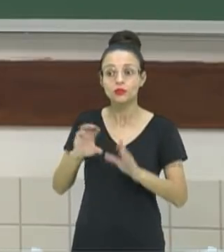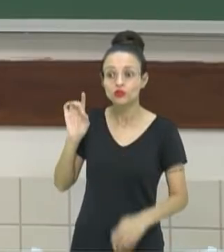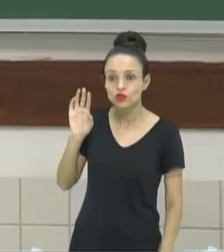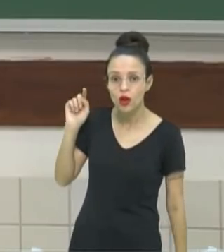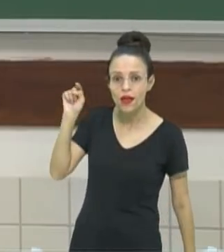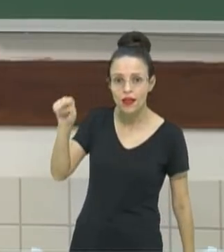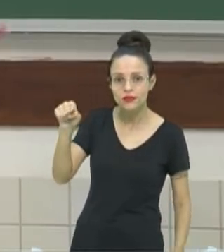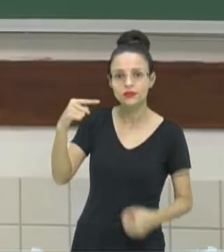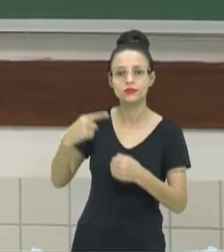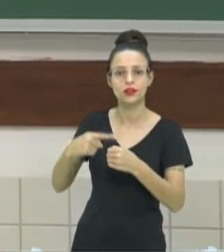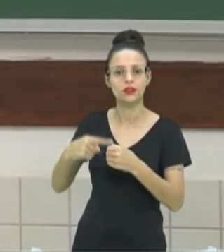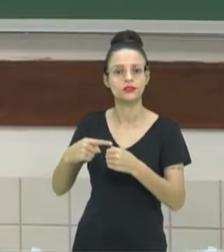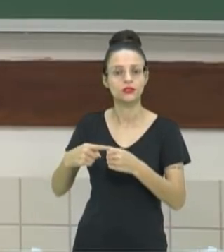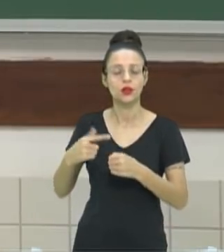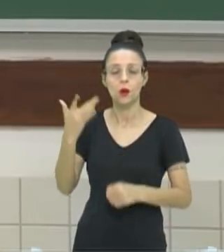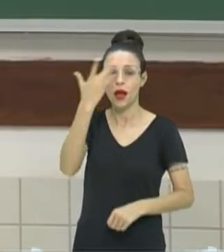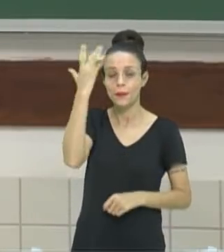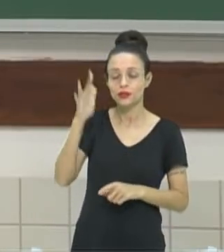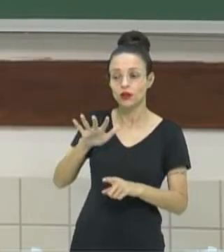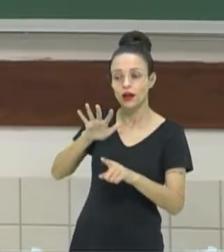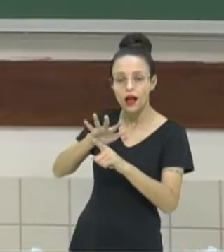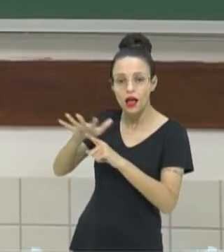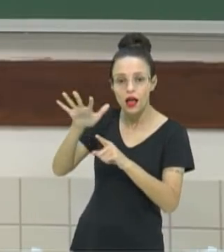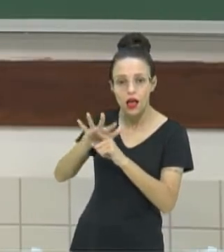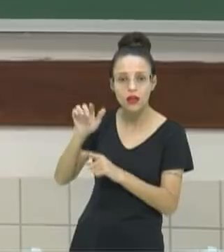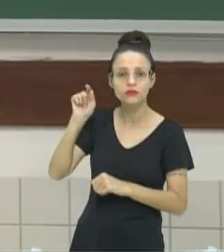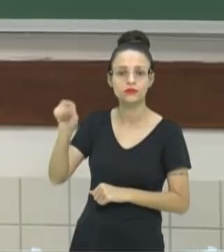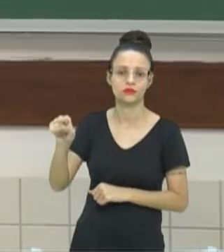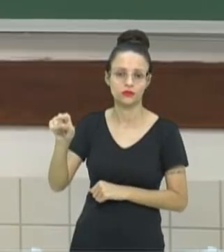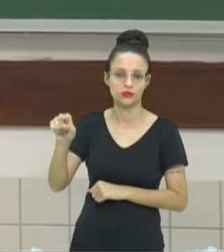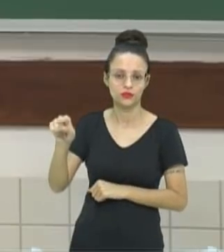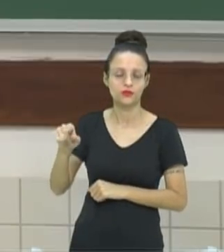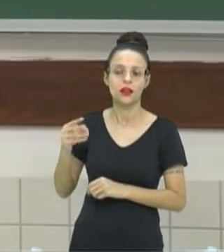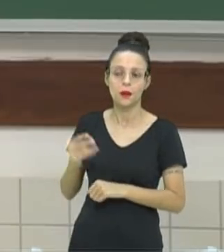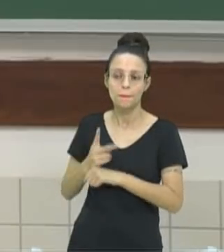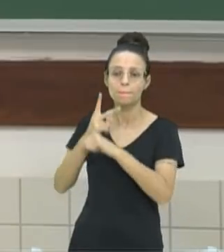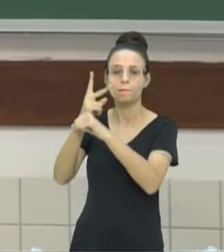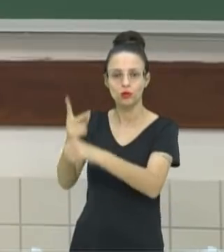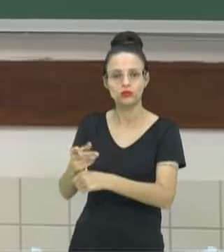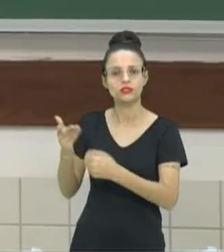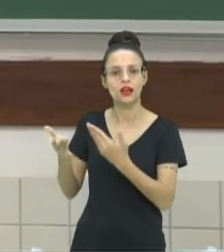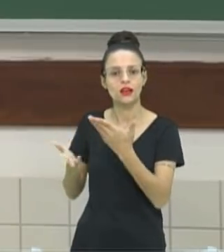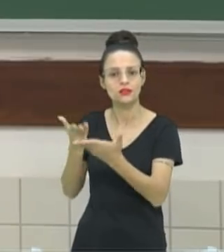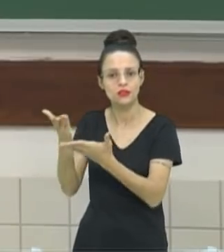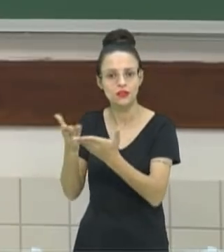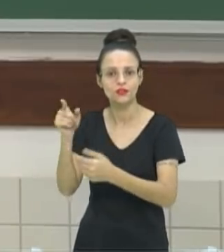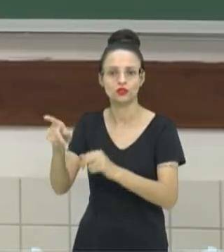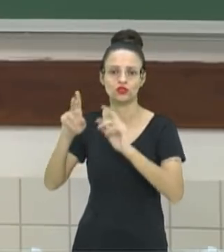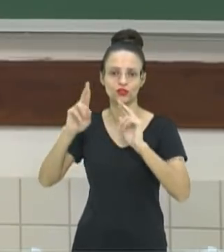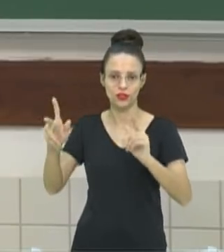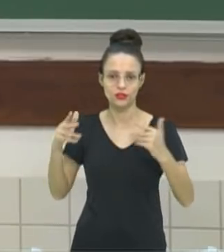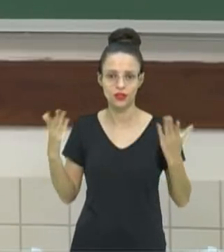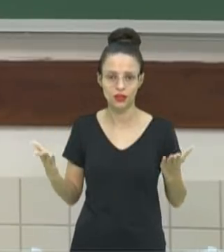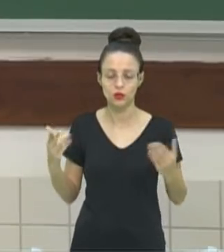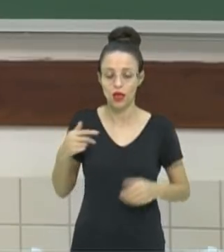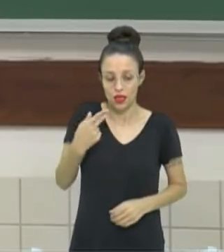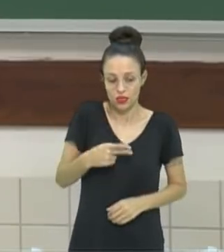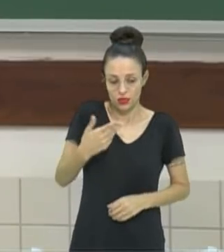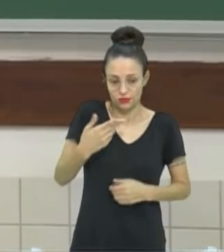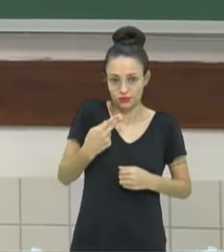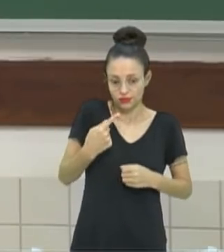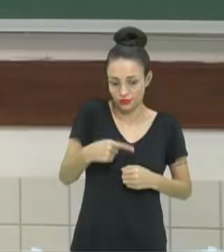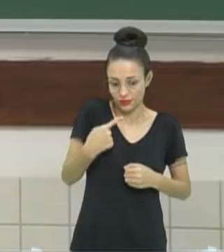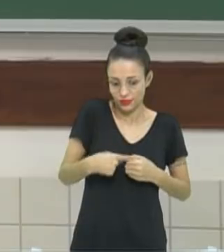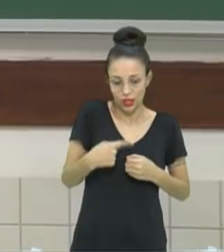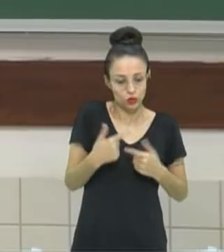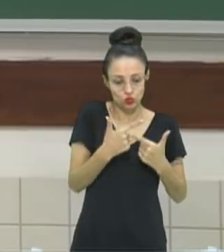naquela cidade, então ela vai acabar atraindo pessoas para aquele lugar que vão em busca desses serviços diferenciados, que nas suas cidades de origem